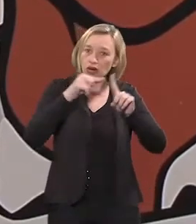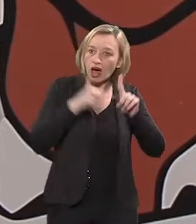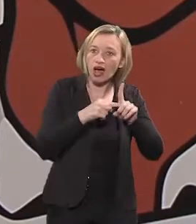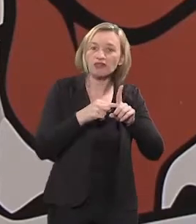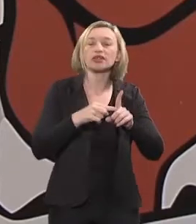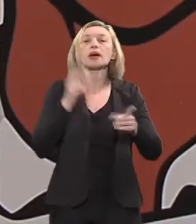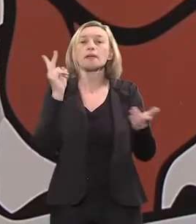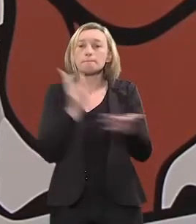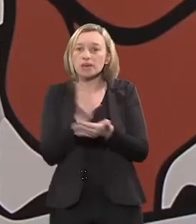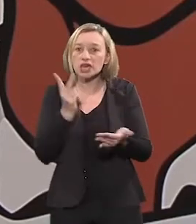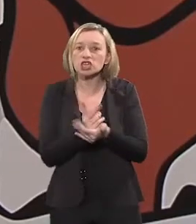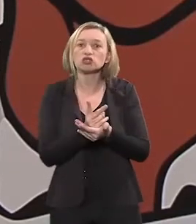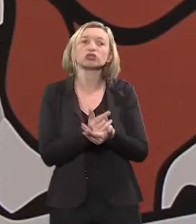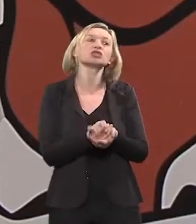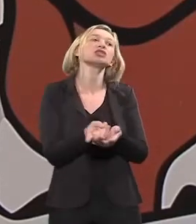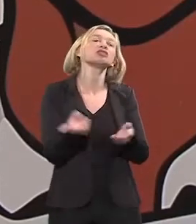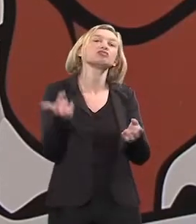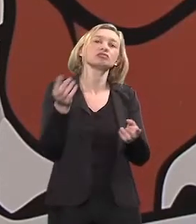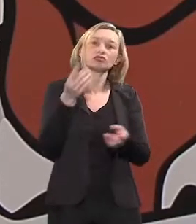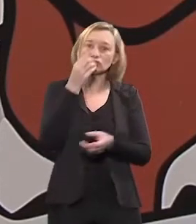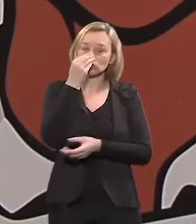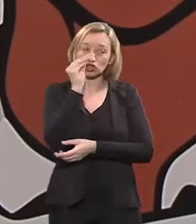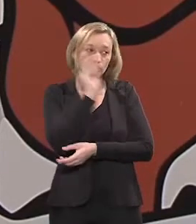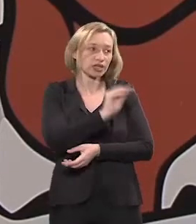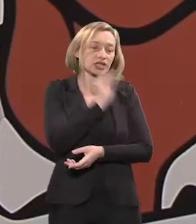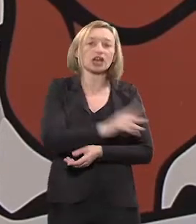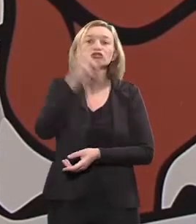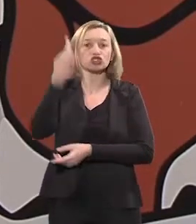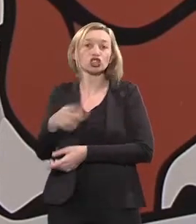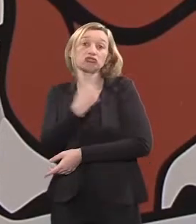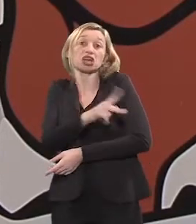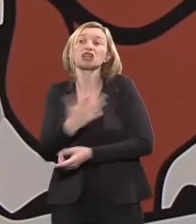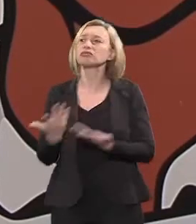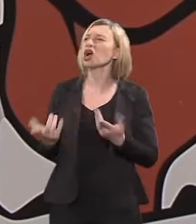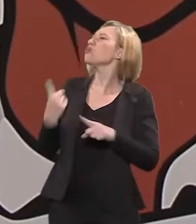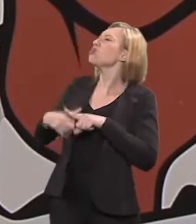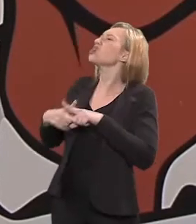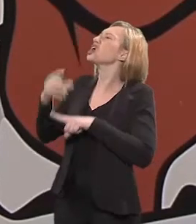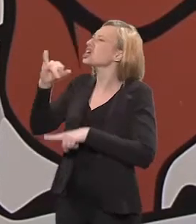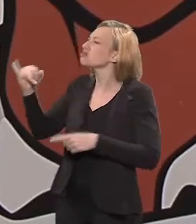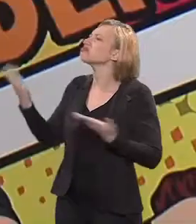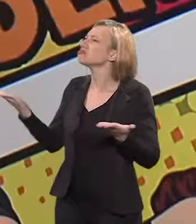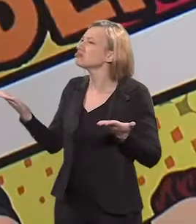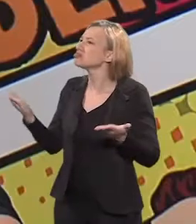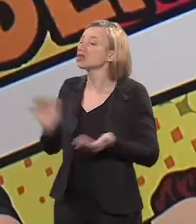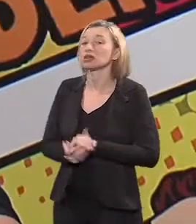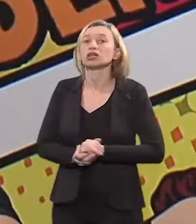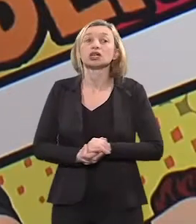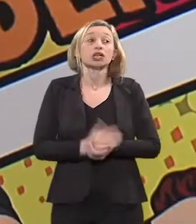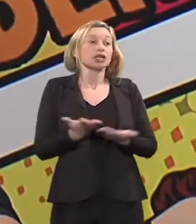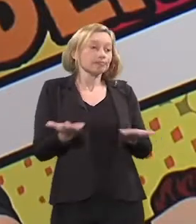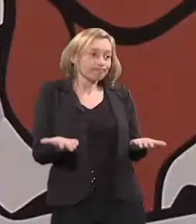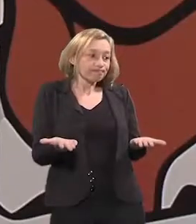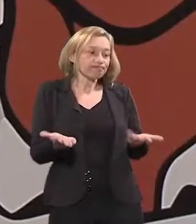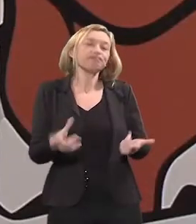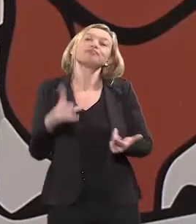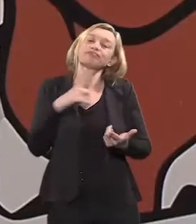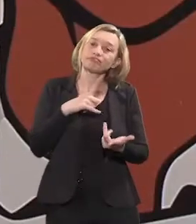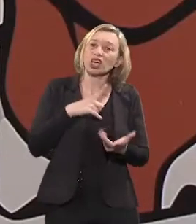gestante, ainda assim elas tiveram o direito negado. Então, por que isso, doutora?